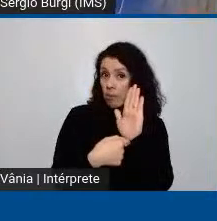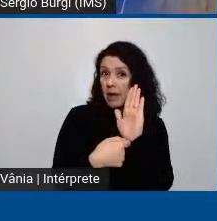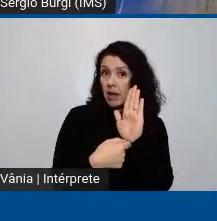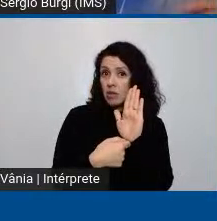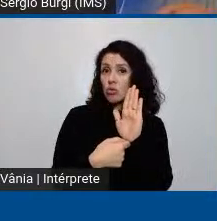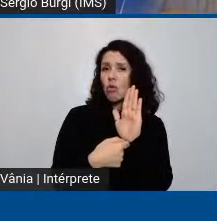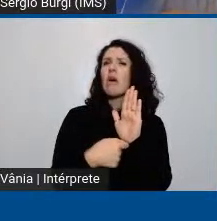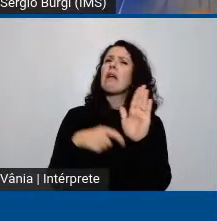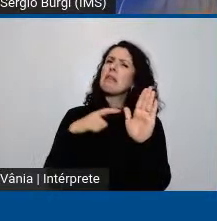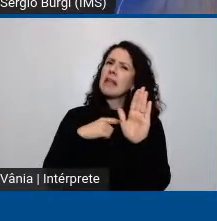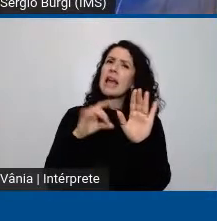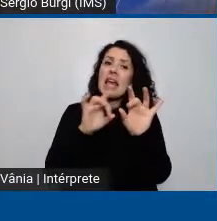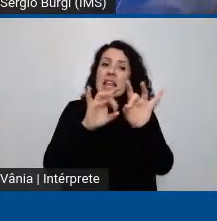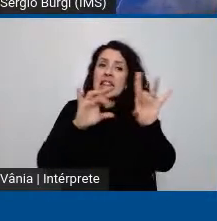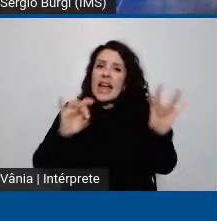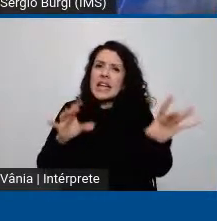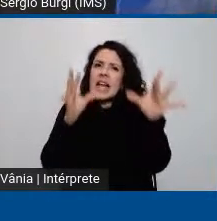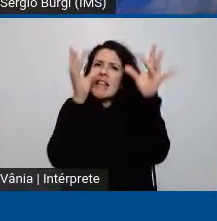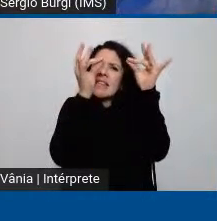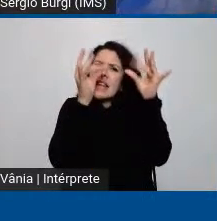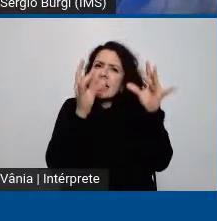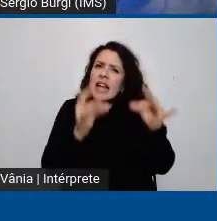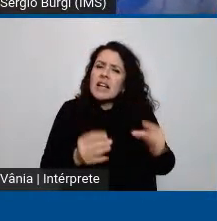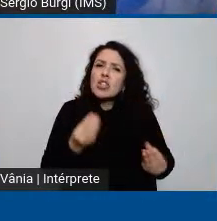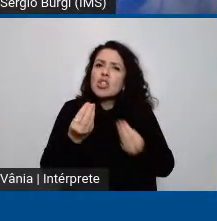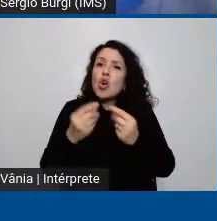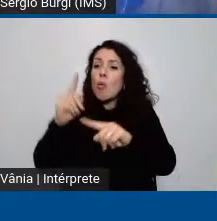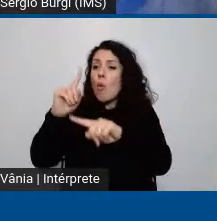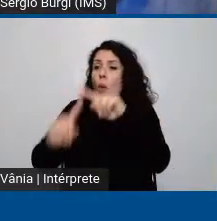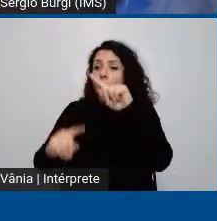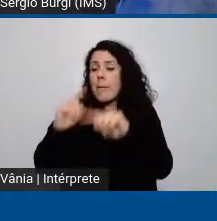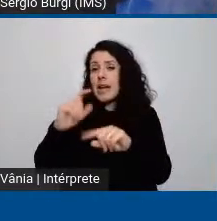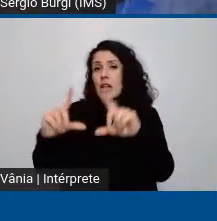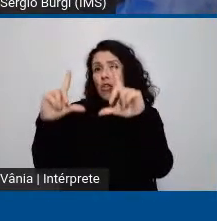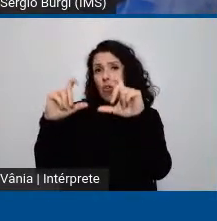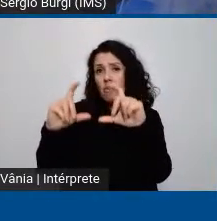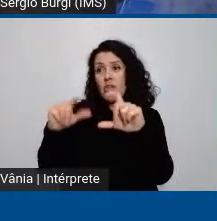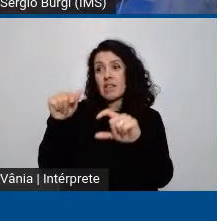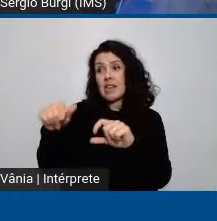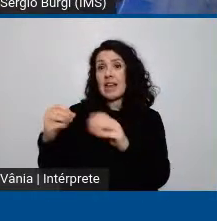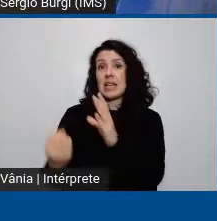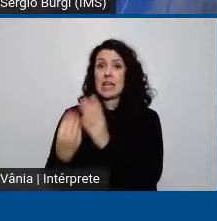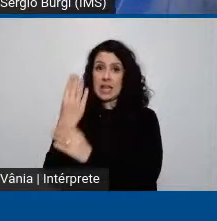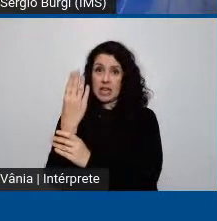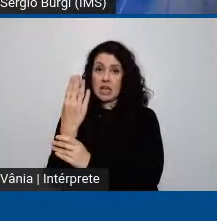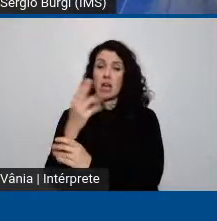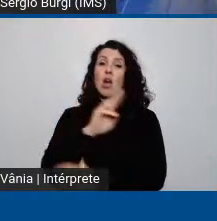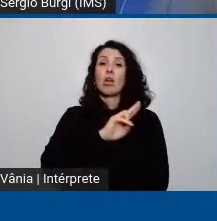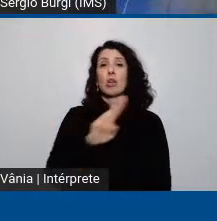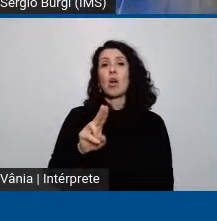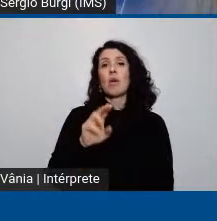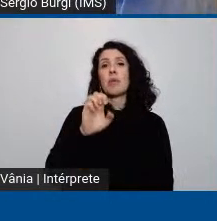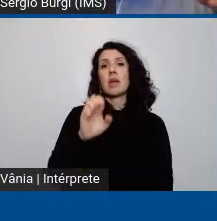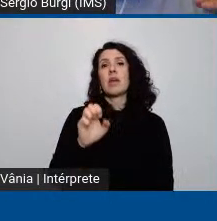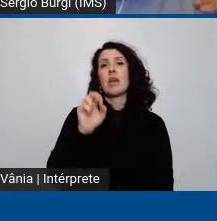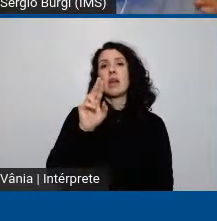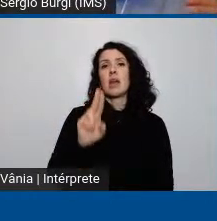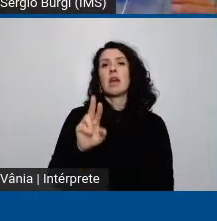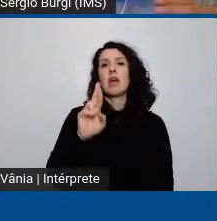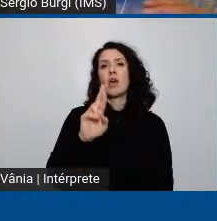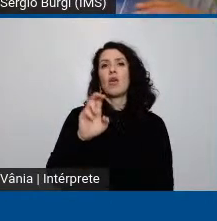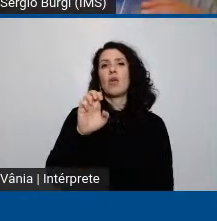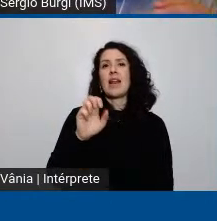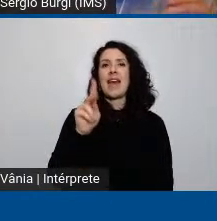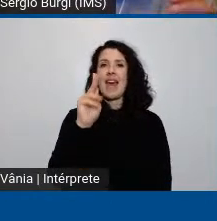mais técnica do aparelho, né, que Ferrez desenvolve, chamado Eureka, que é um aparelho que